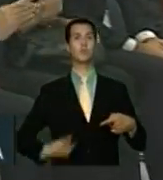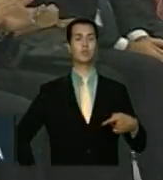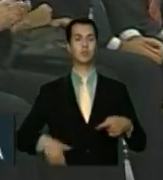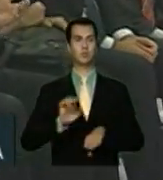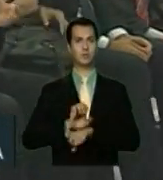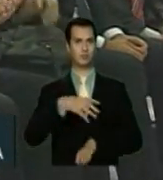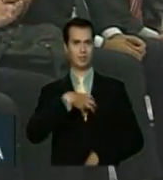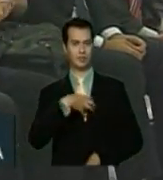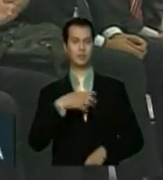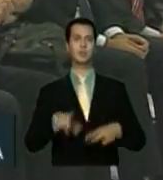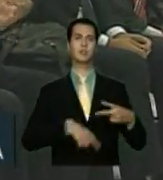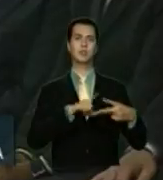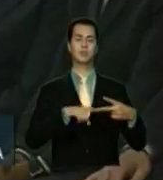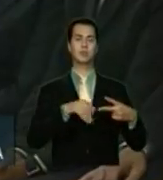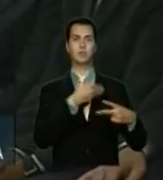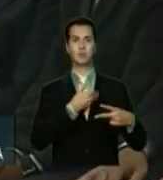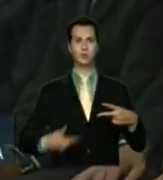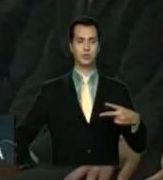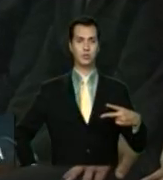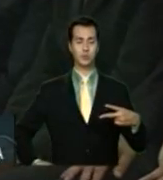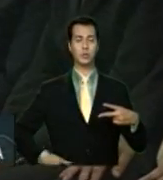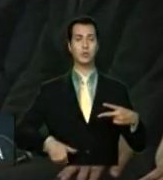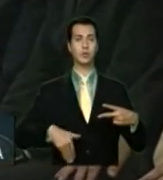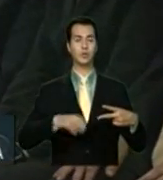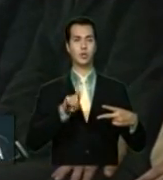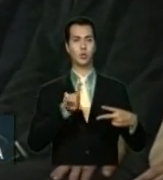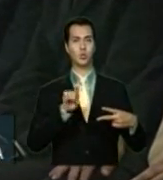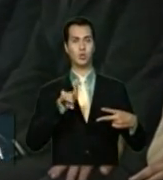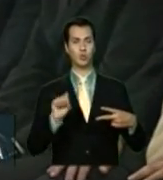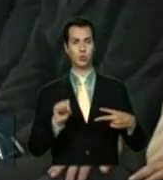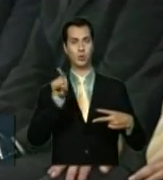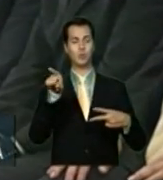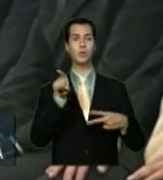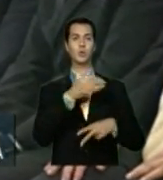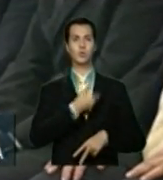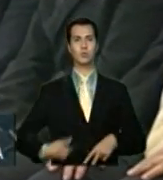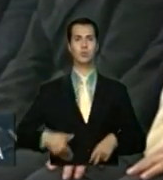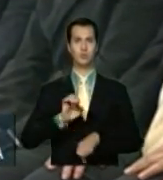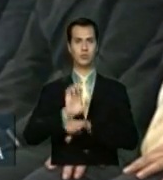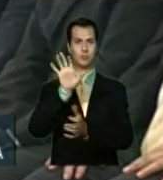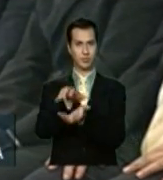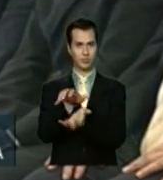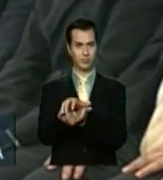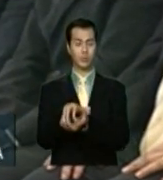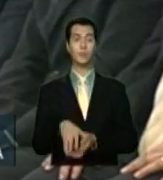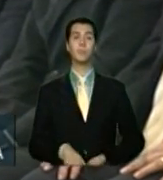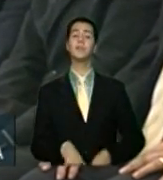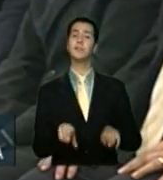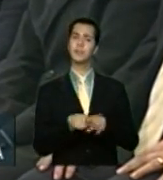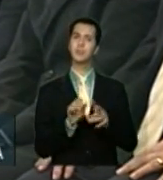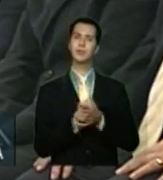dirigir um cumprimento especi H umaa em per